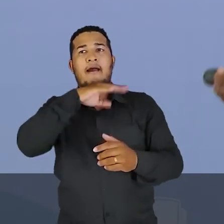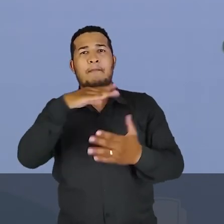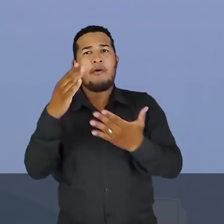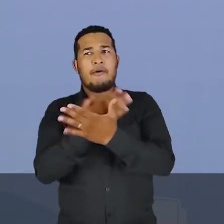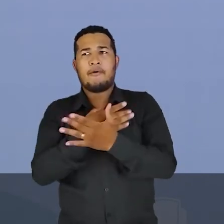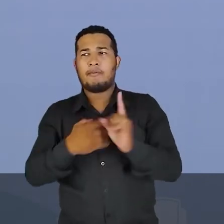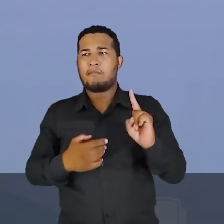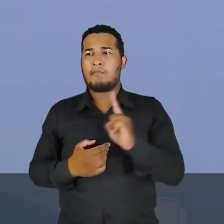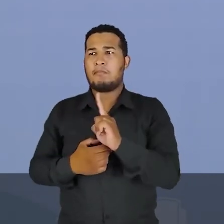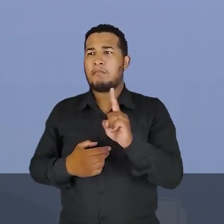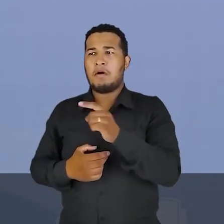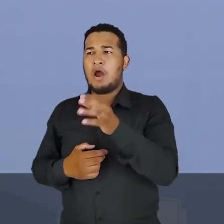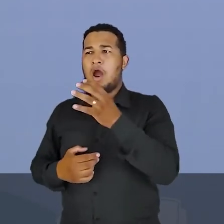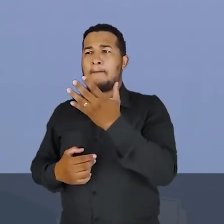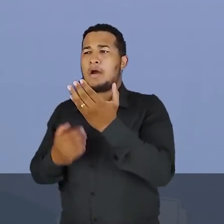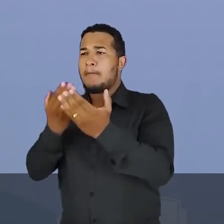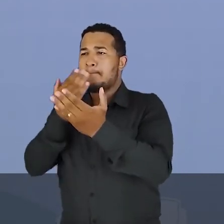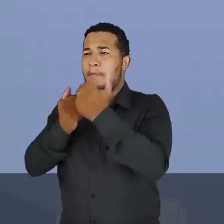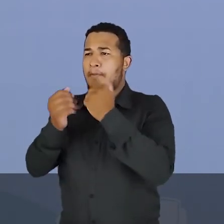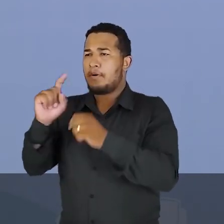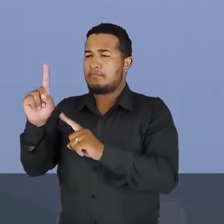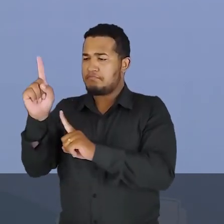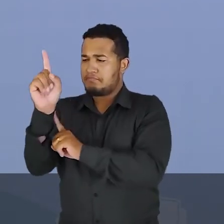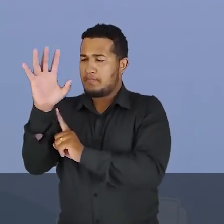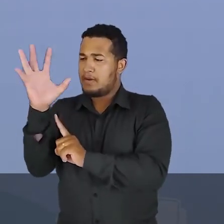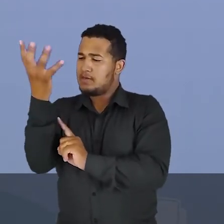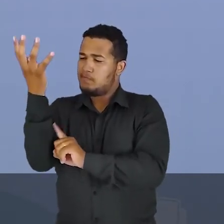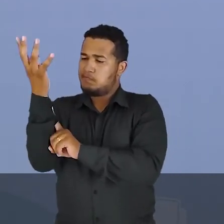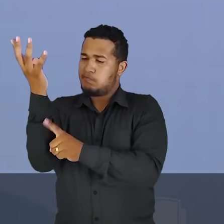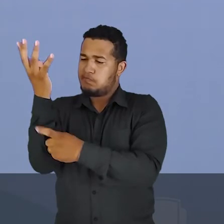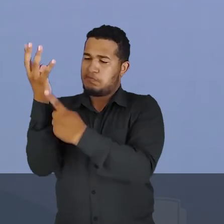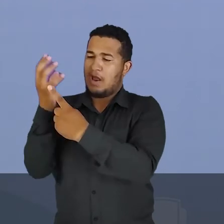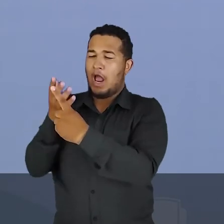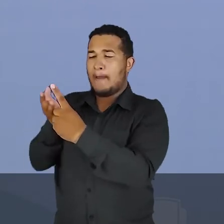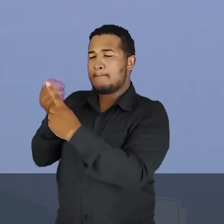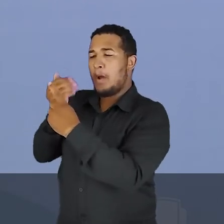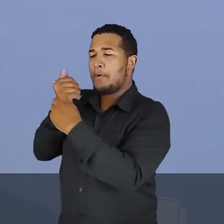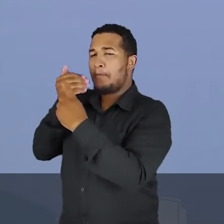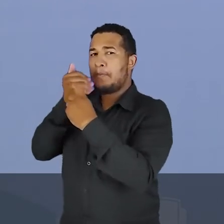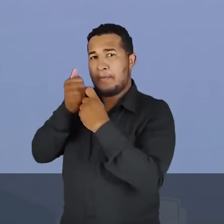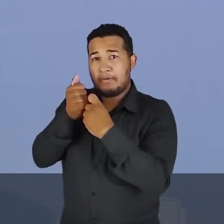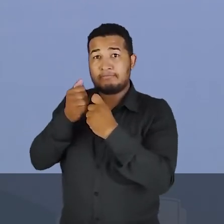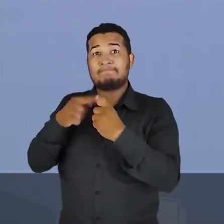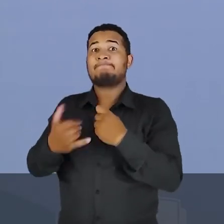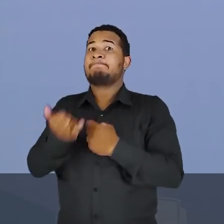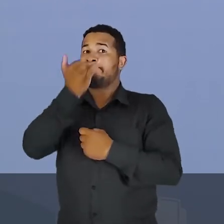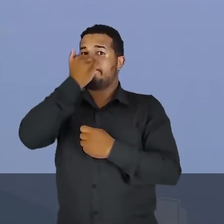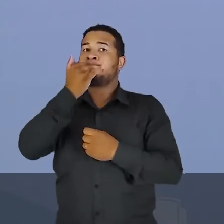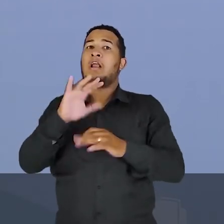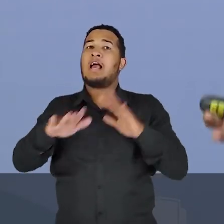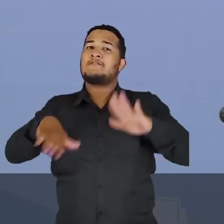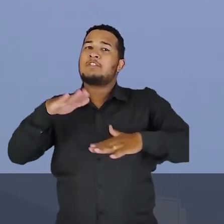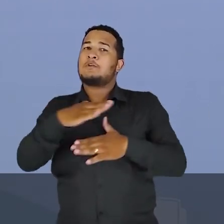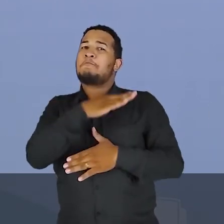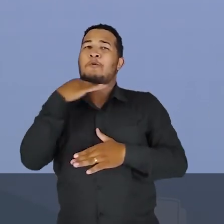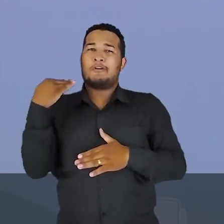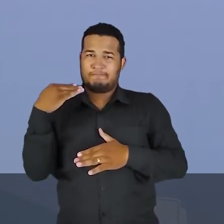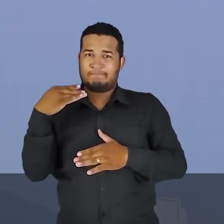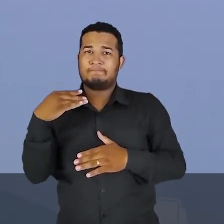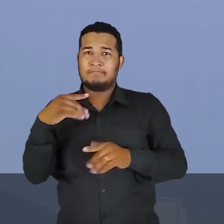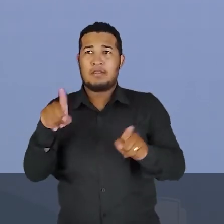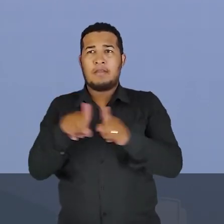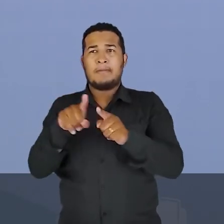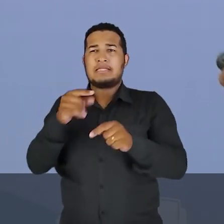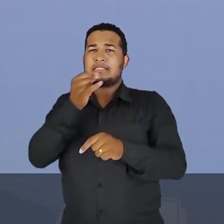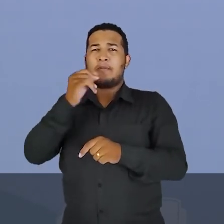ali, e ao ingerir essas plantas daninhas, eles podem morrer intoxicados. As ervas daninhas são muito comuns na pecuária também, matam